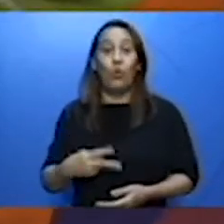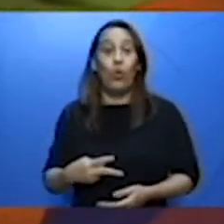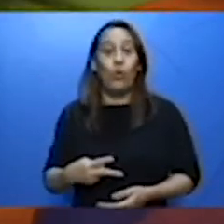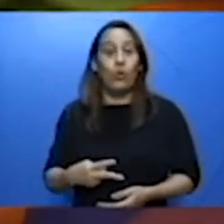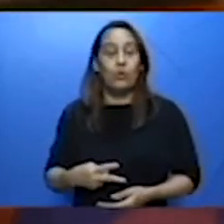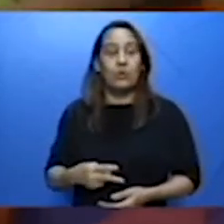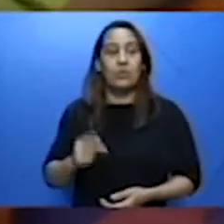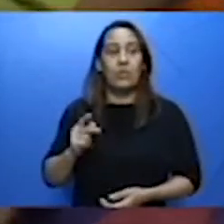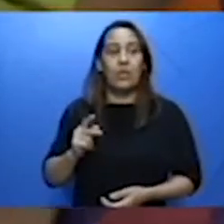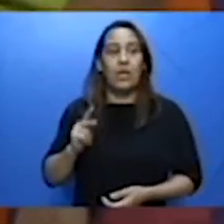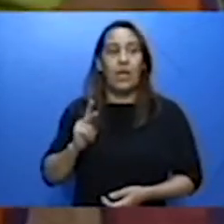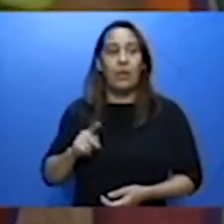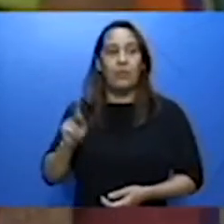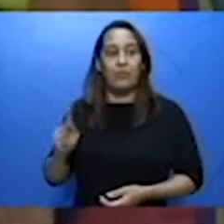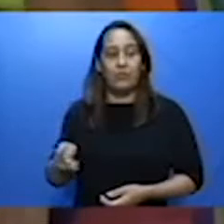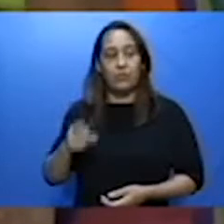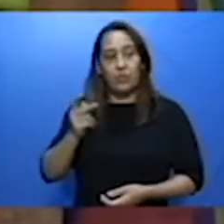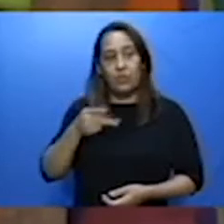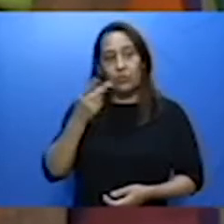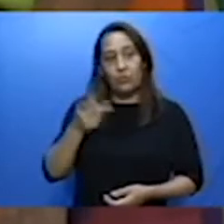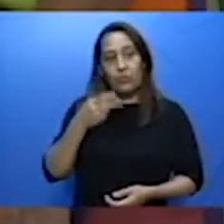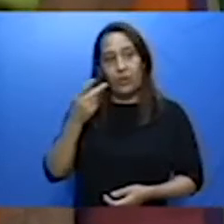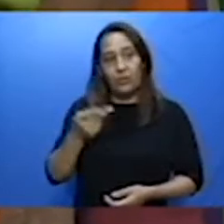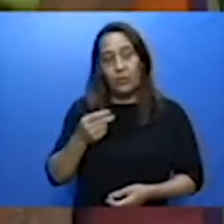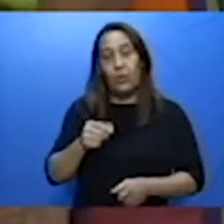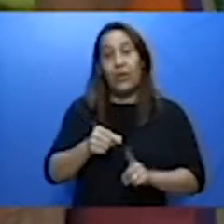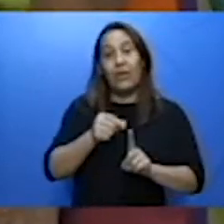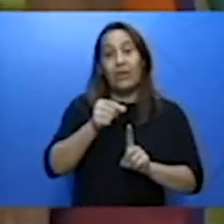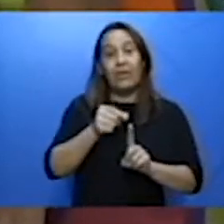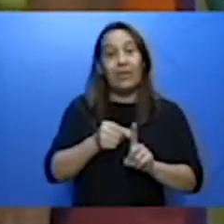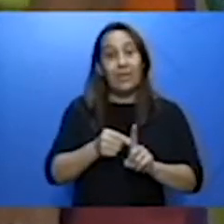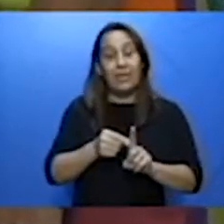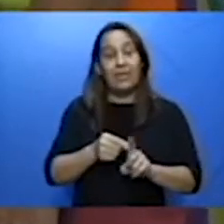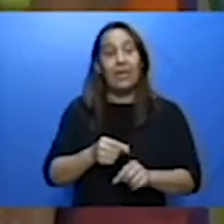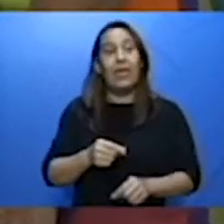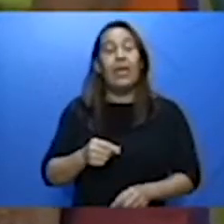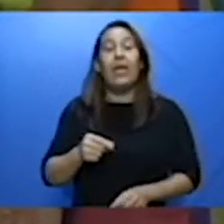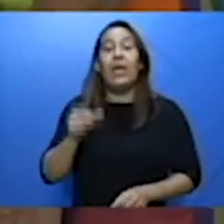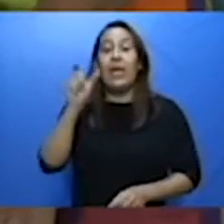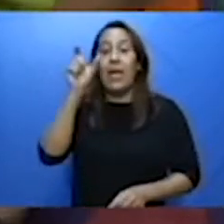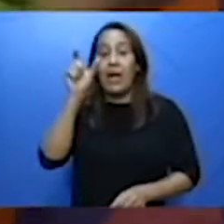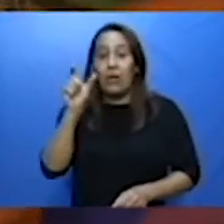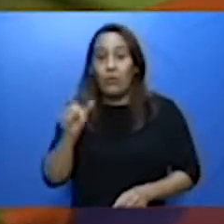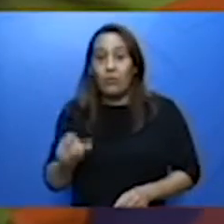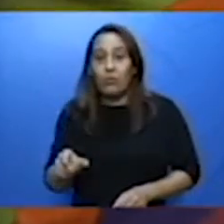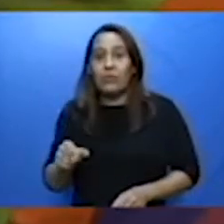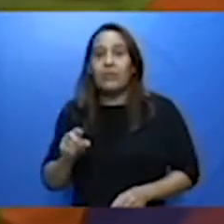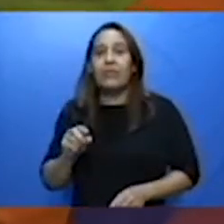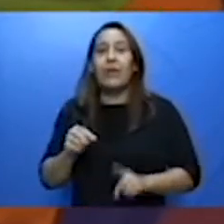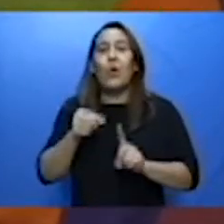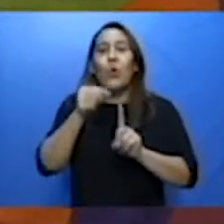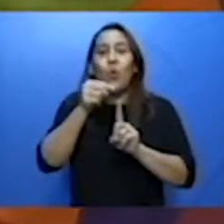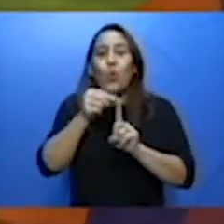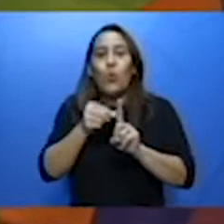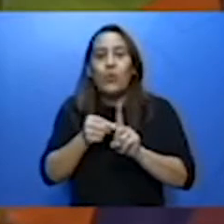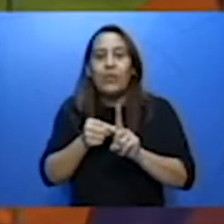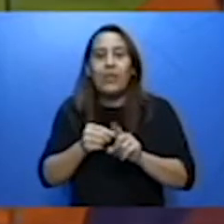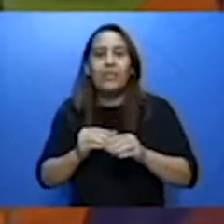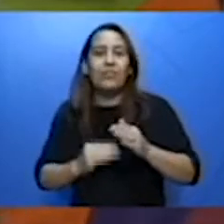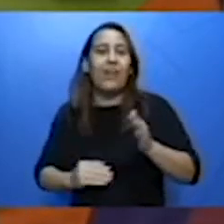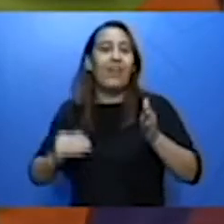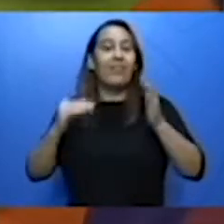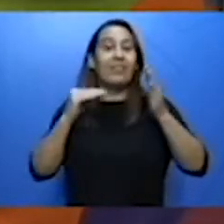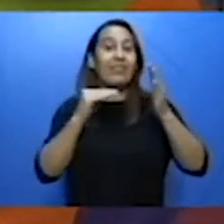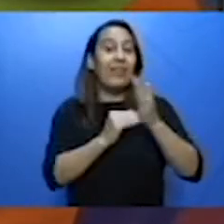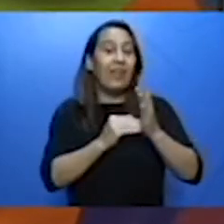A professora não falou que aqui é a coluna da unidade, é a casinha